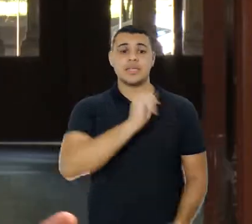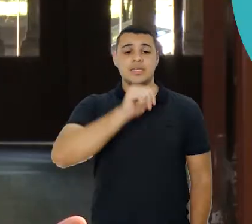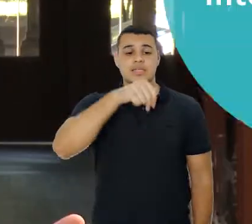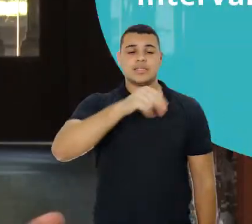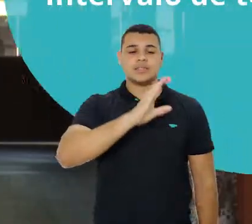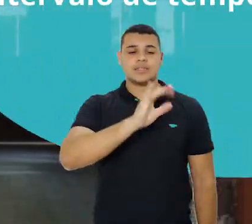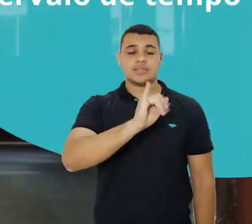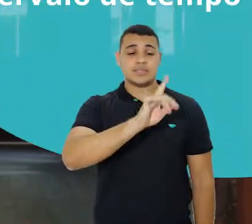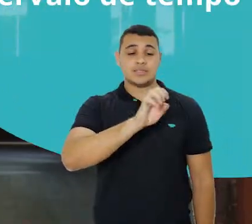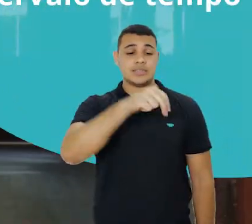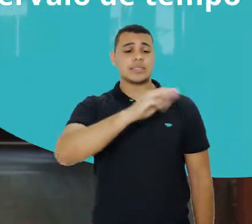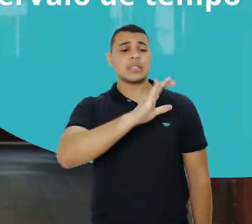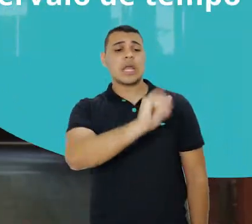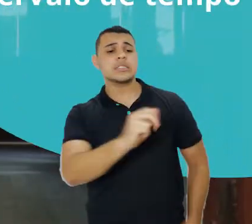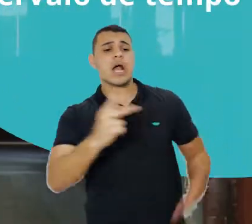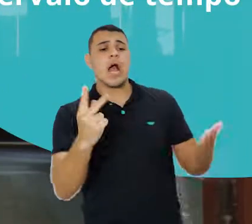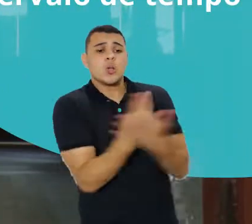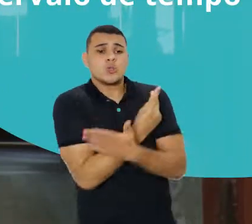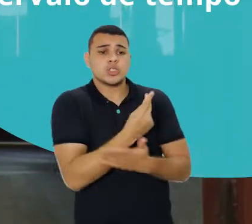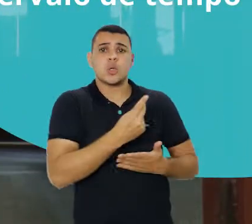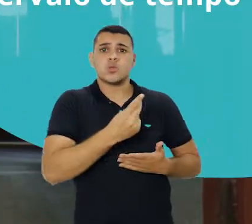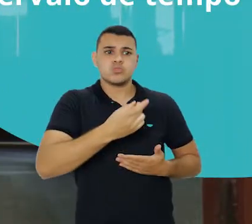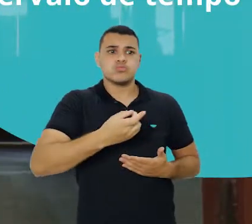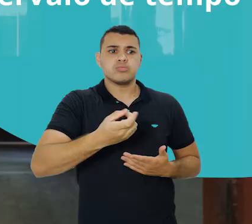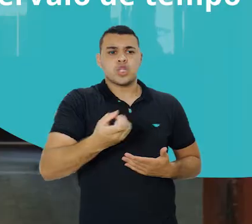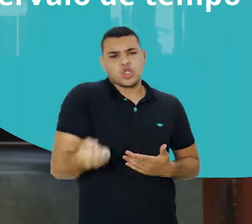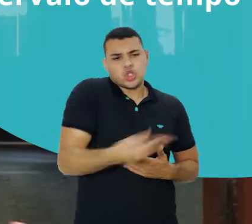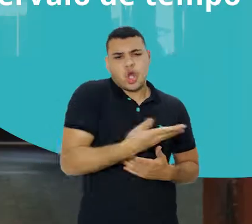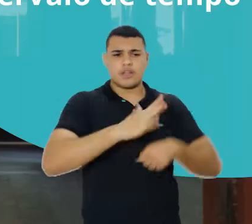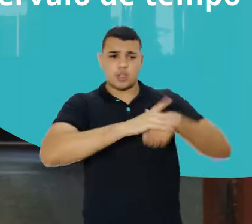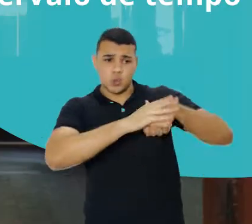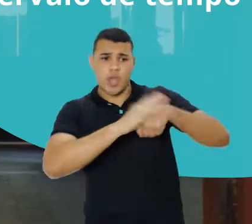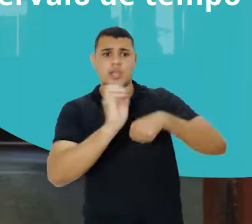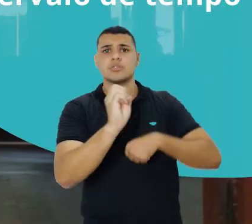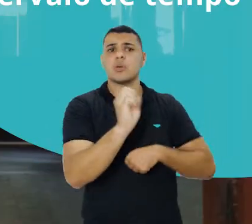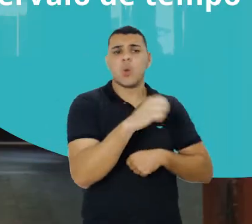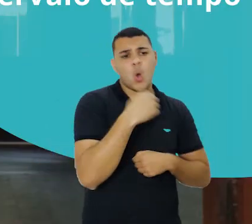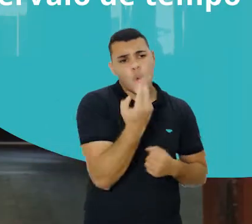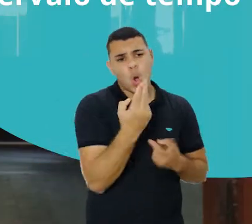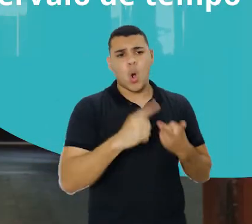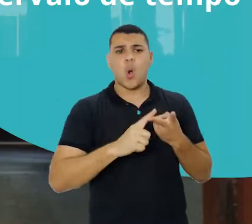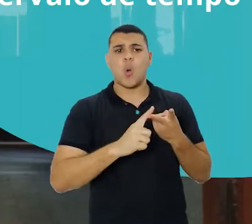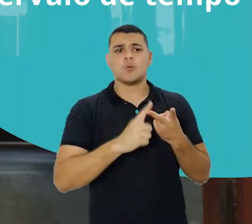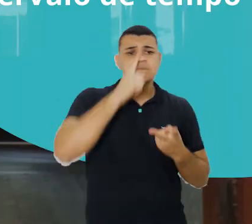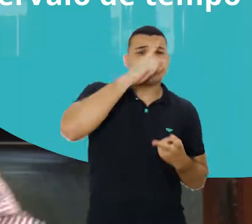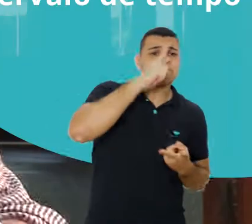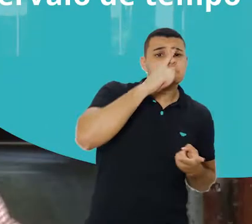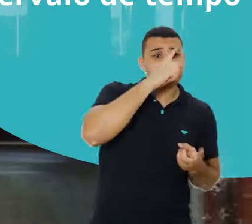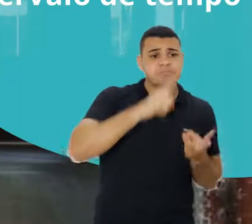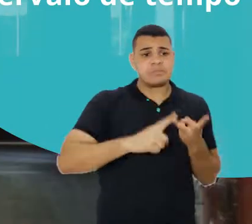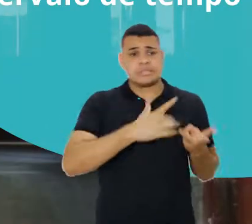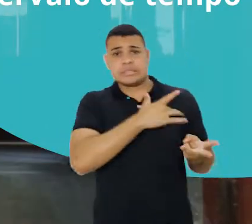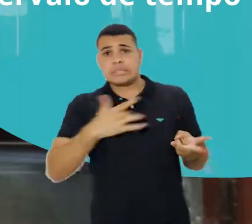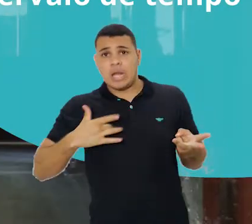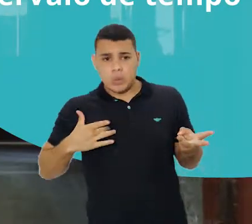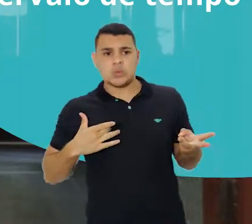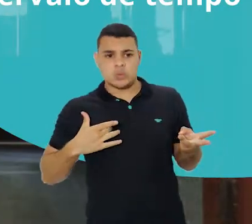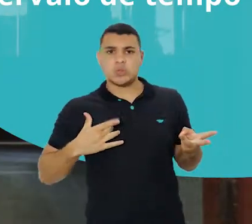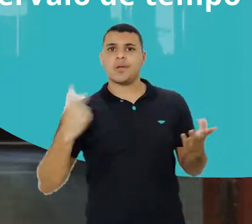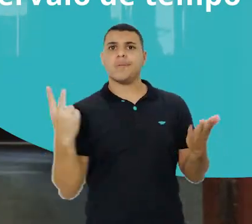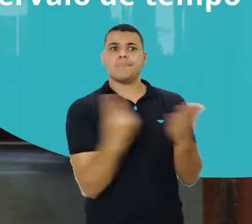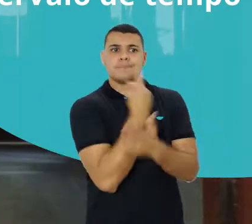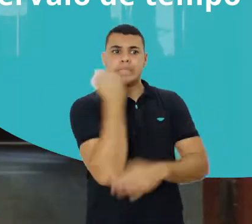à frequência com que surgem novos casos de uma doença, de um agravo ou de um evento de interesse, né,